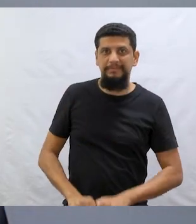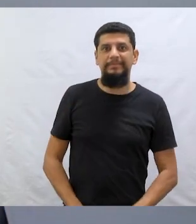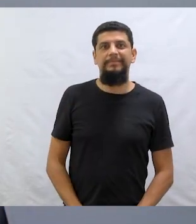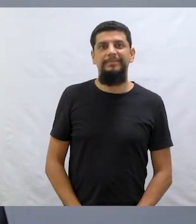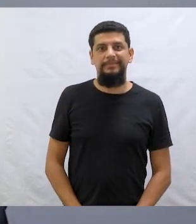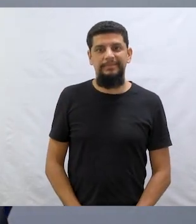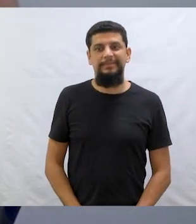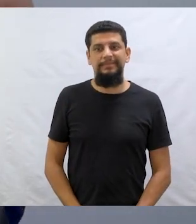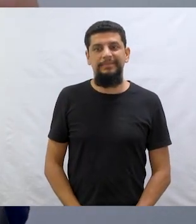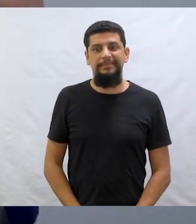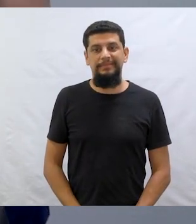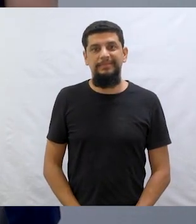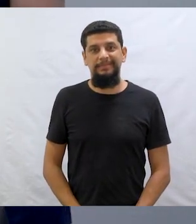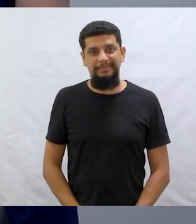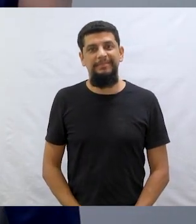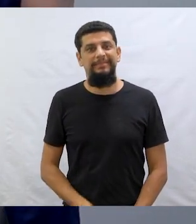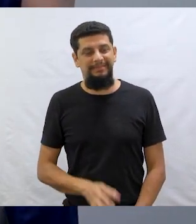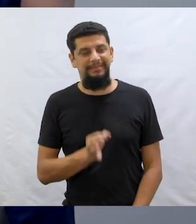gavião.